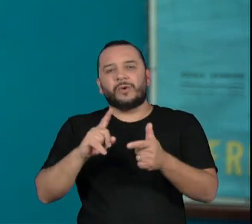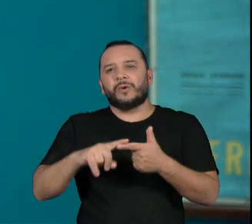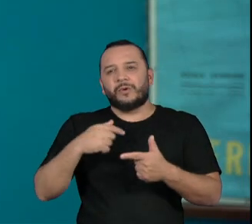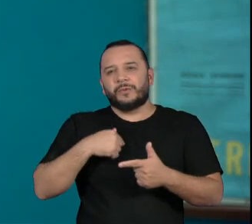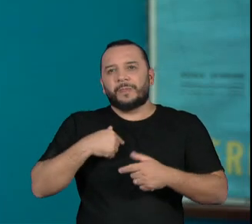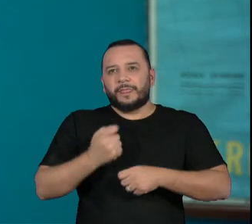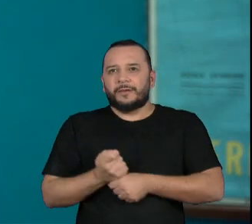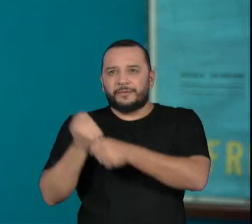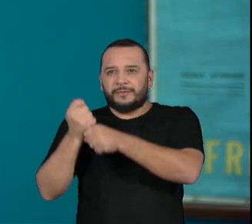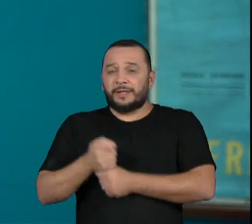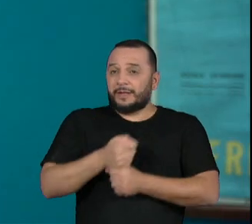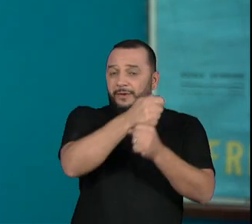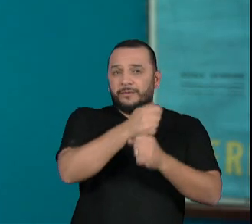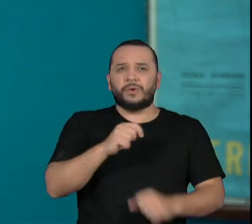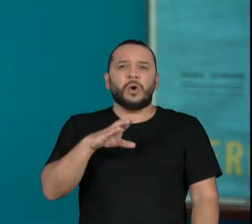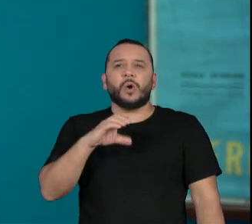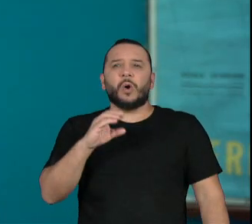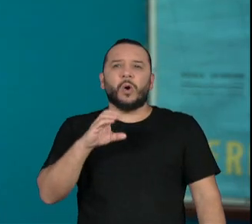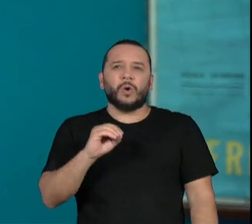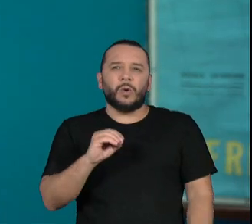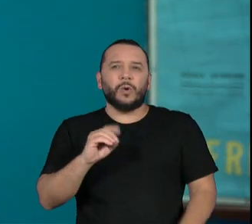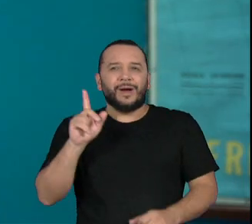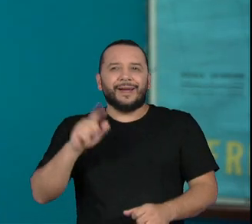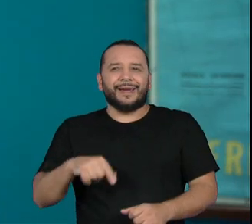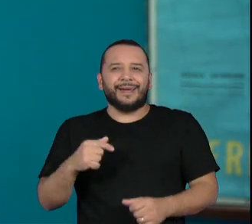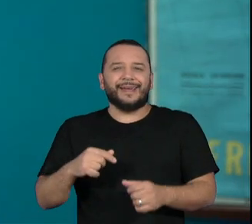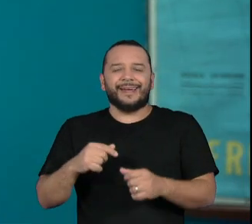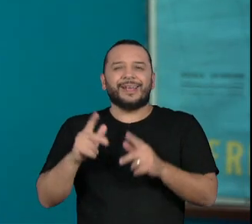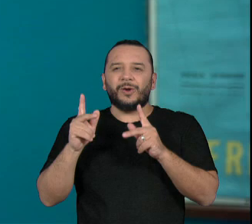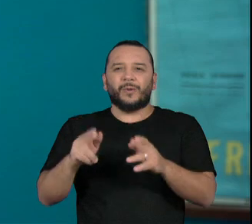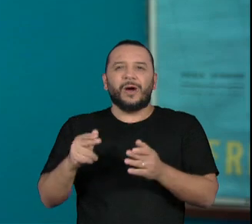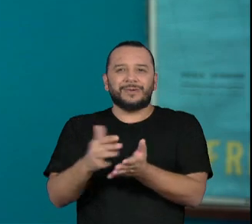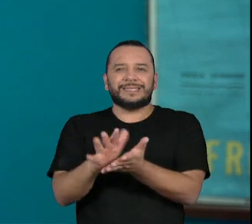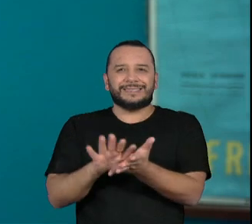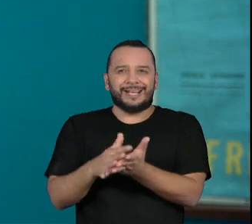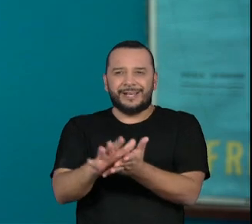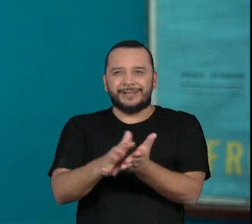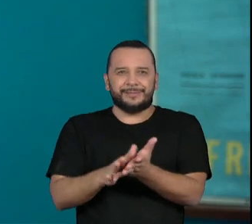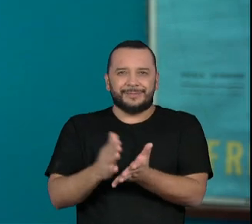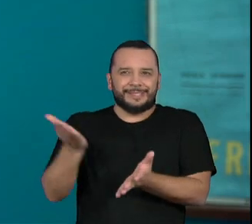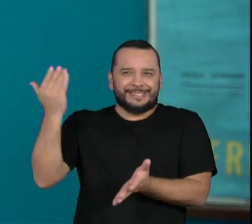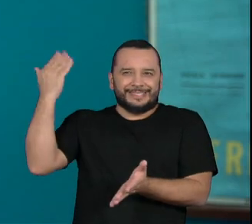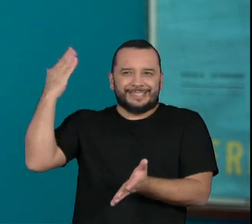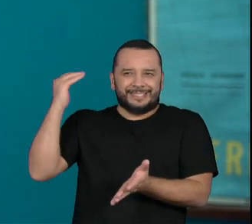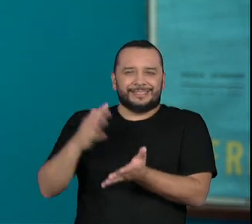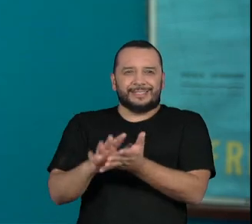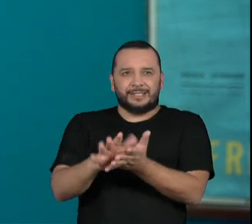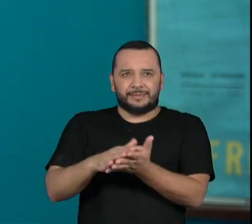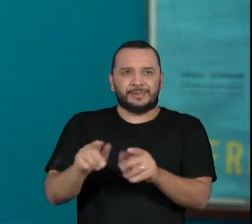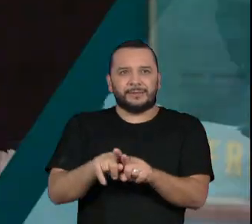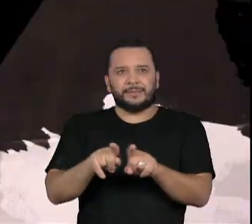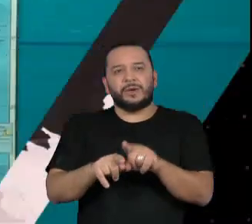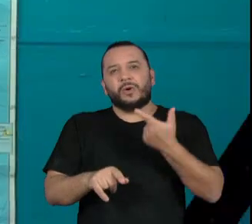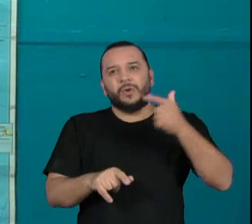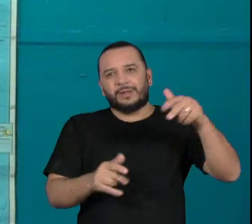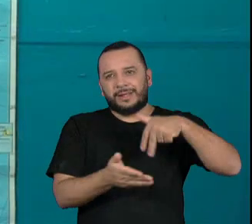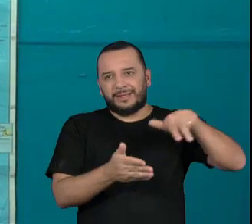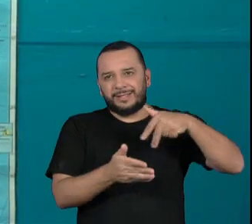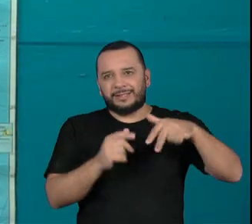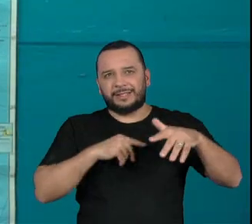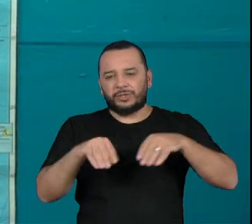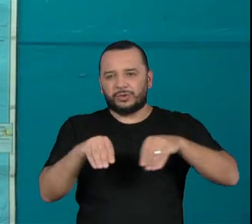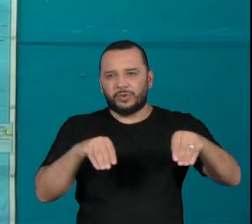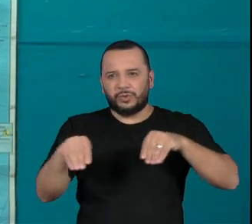é vô do samba e eu dancei a outra dança, que é o jongo. Para as